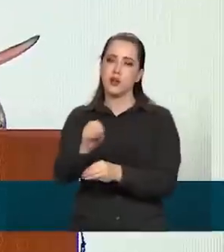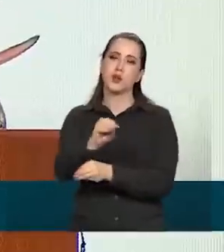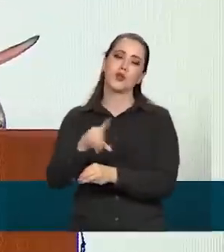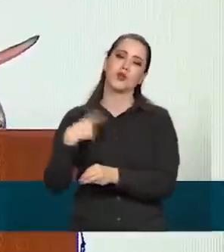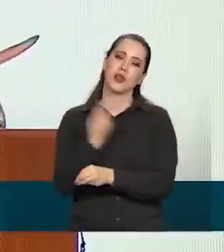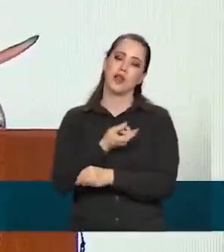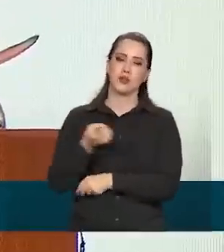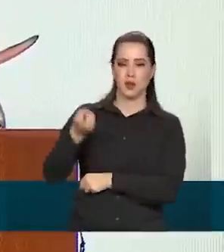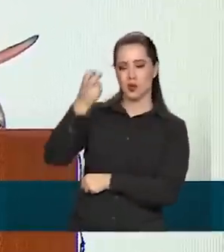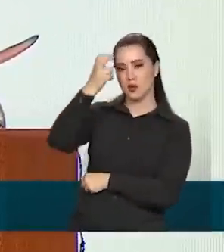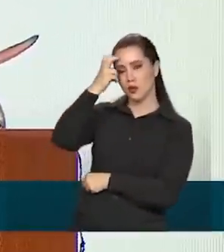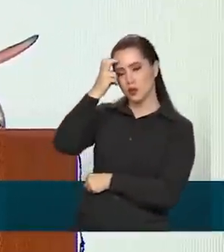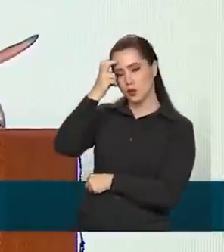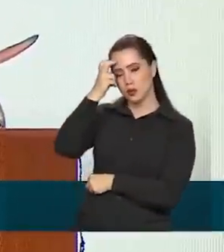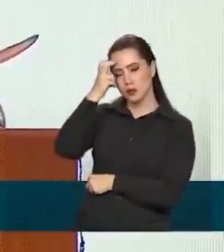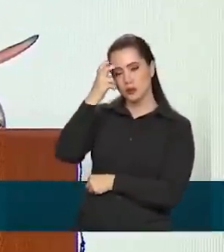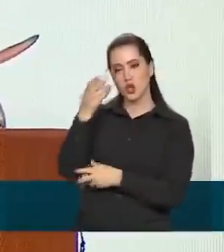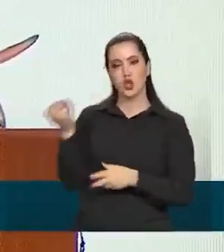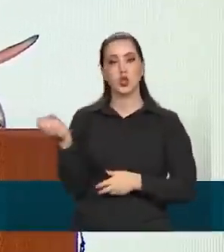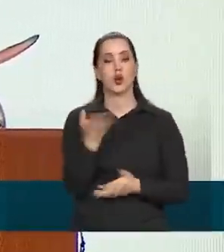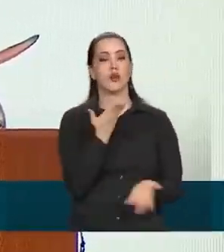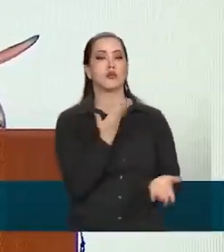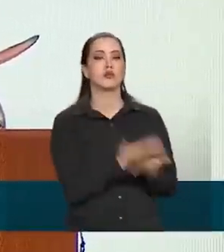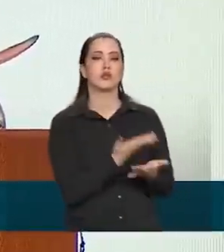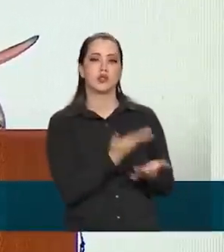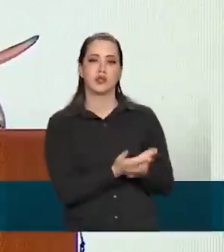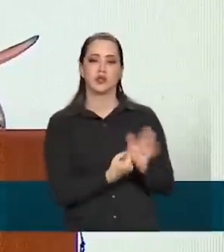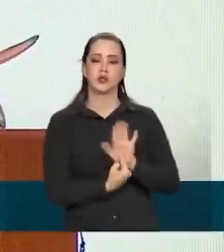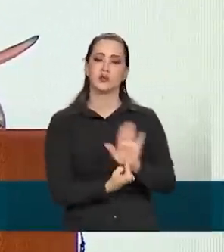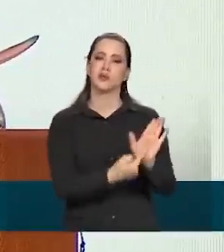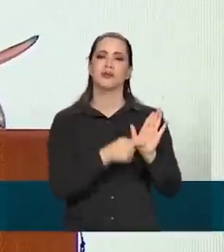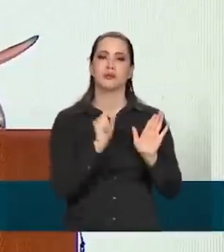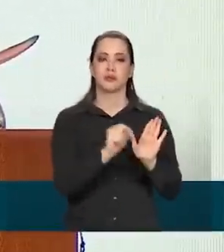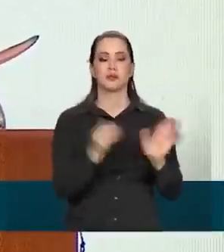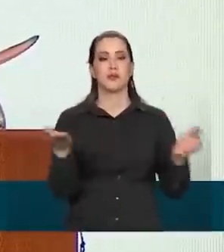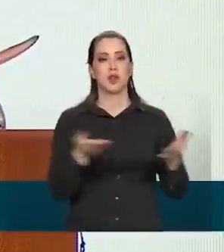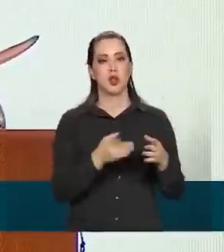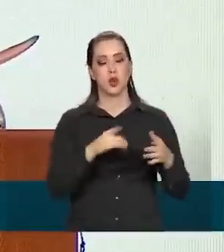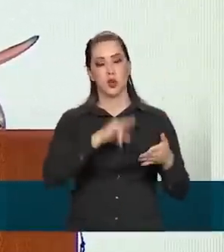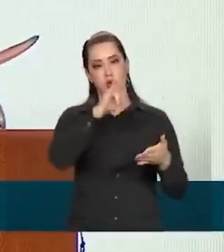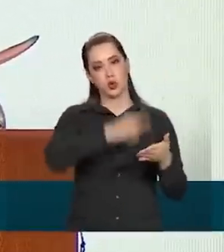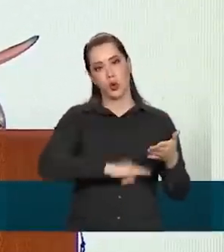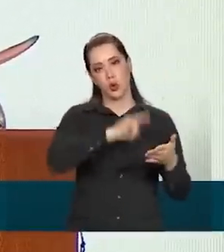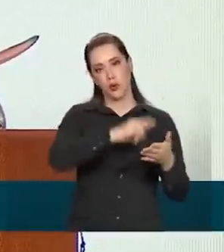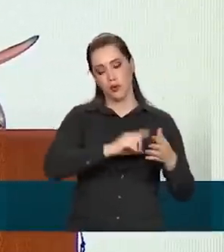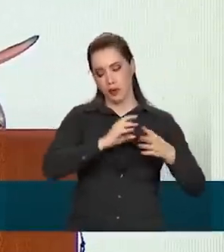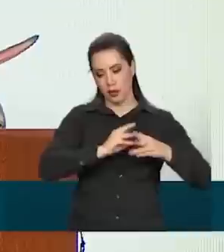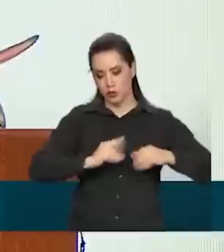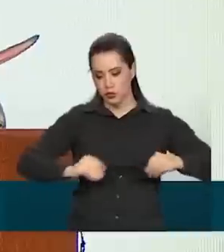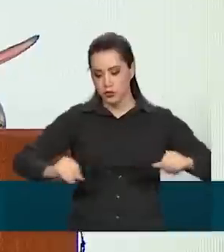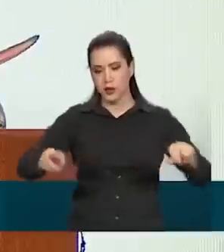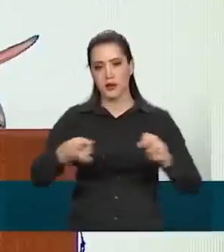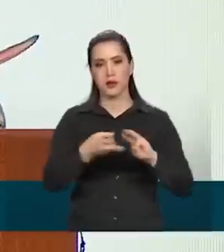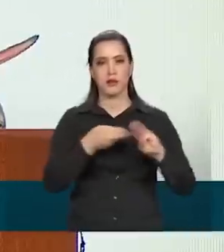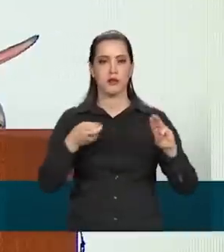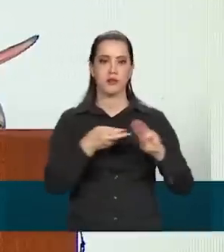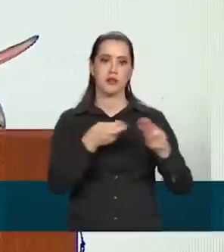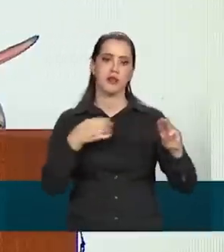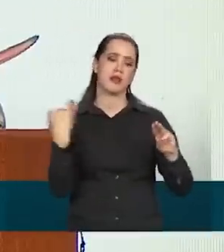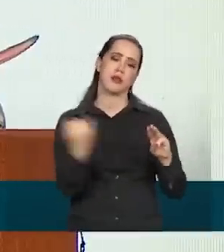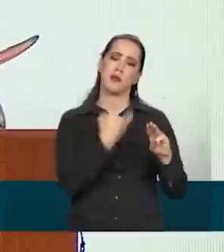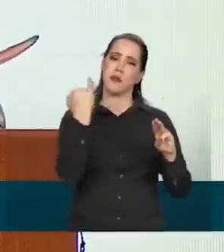nossa cultura, novos estudos vêm demonstrando que a demarcação dos territórios indígenas tem